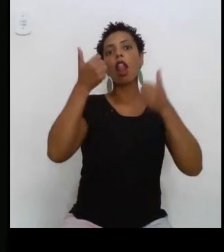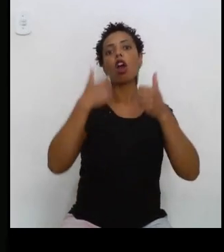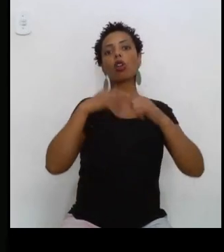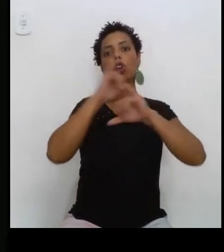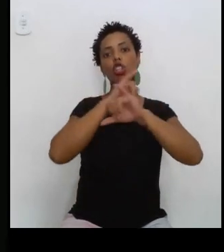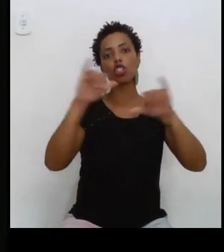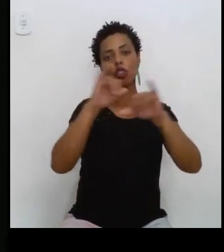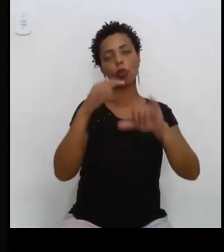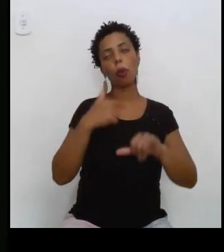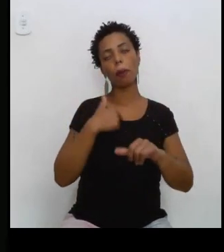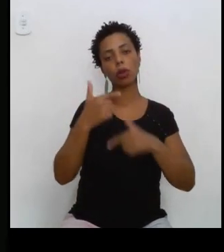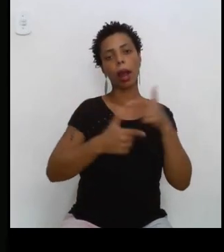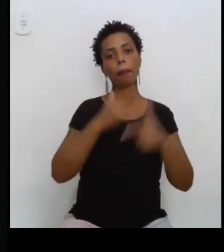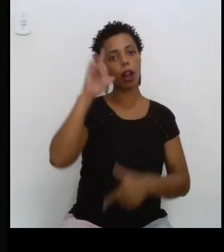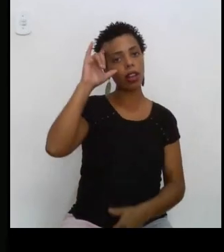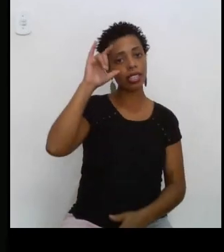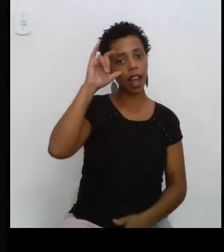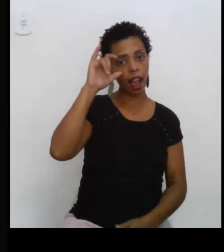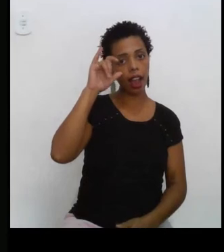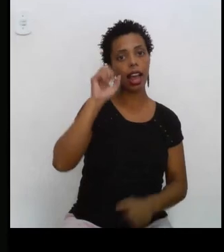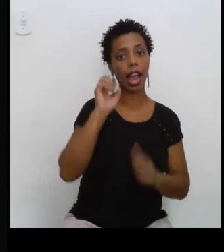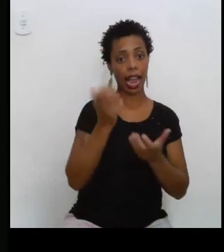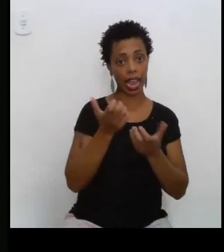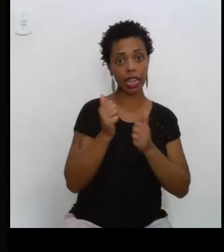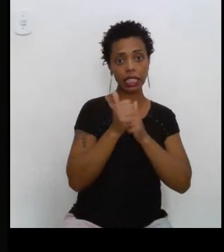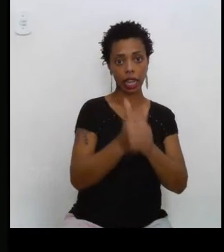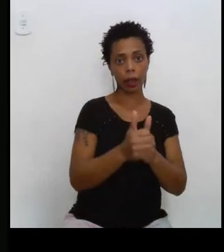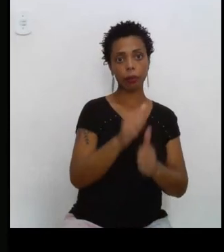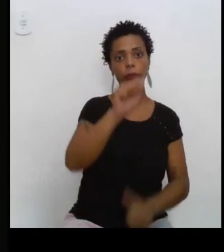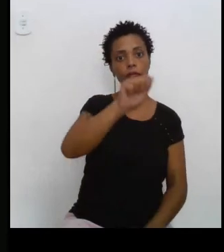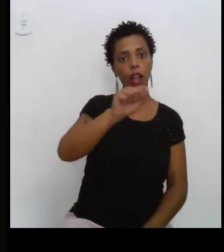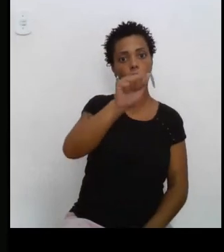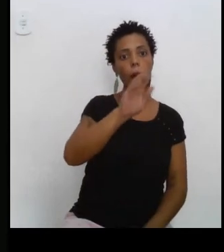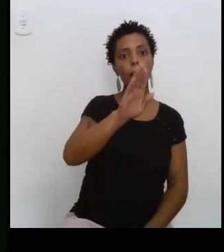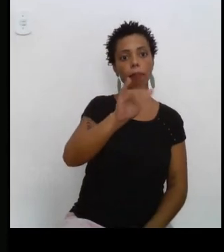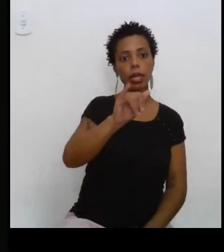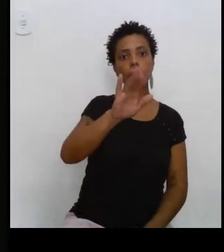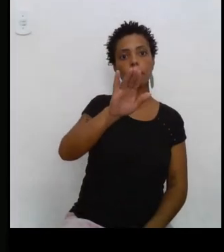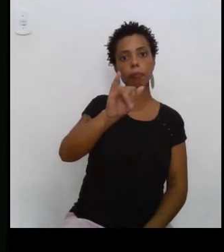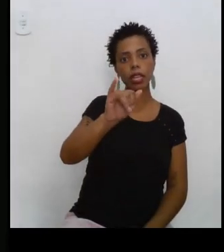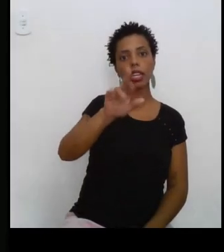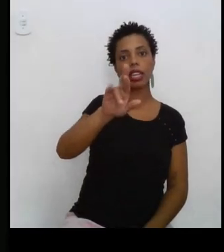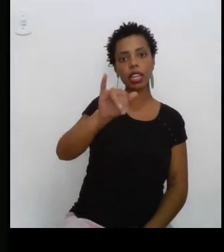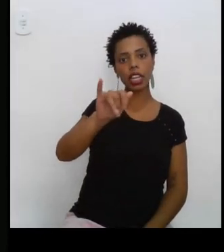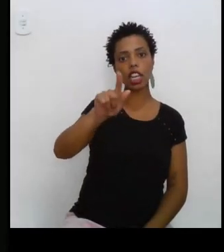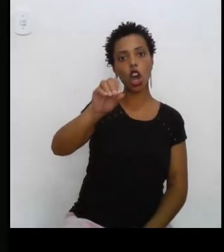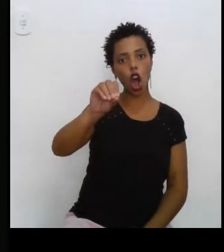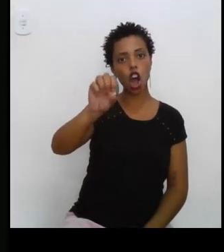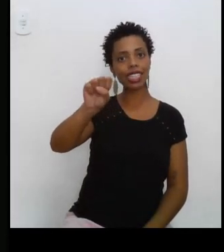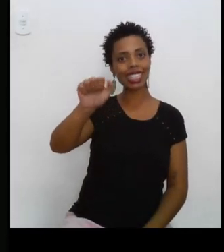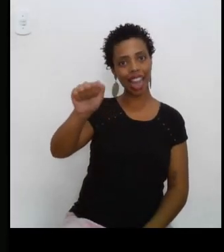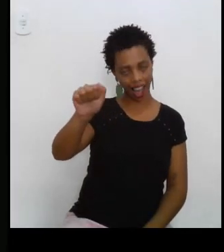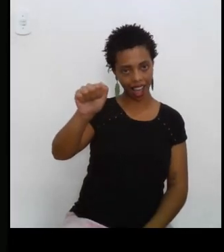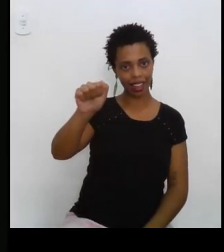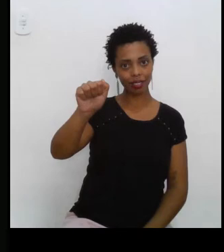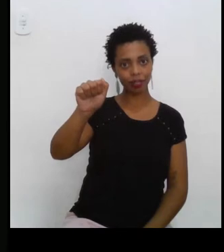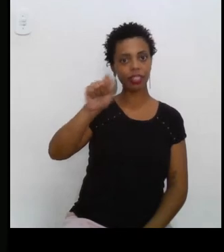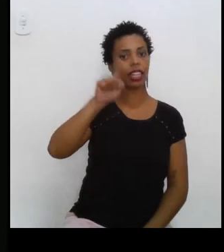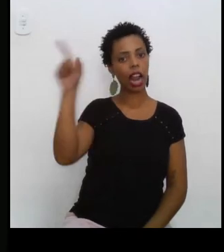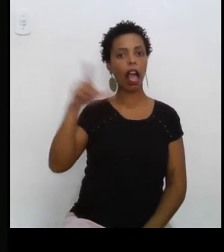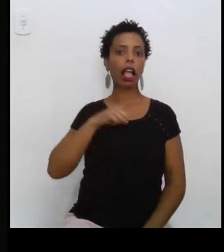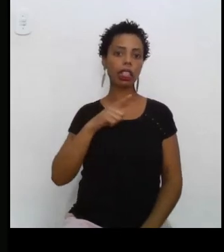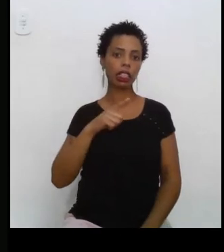Instagram Então quem quiser me seguir@bebida e goza baby ele goza Lá tem os meus trabalhos